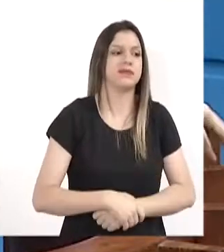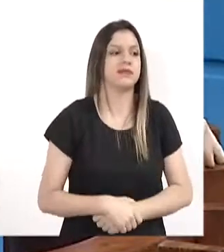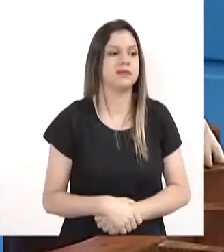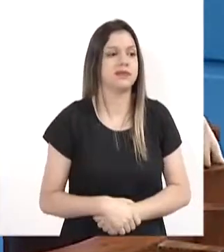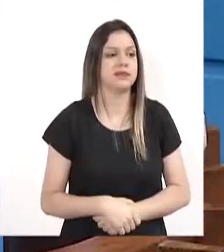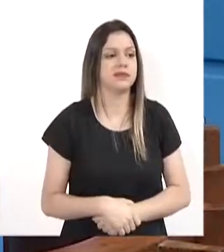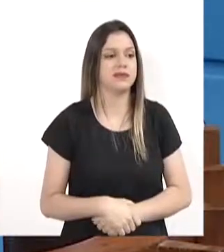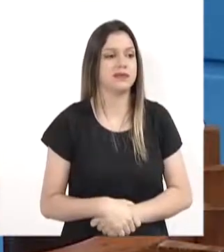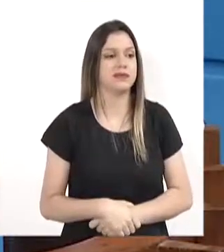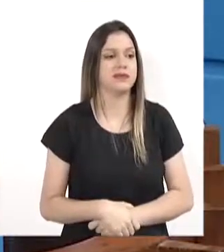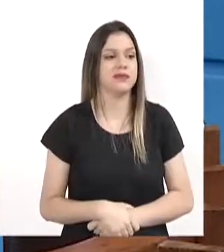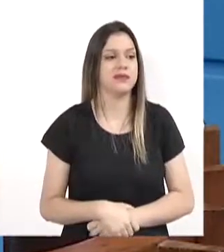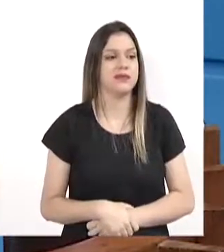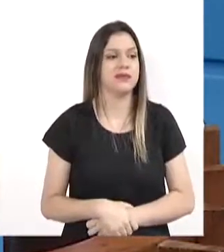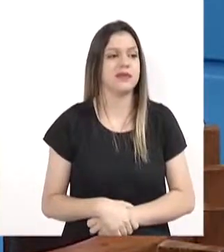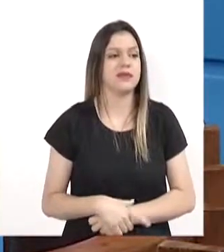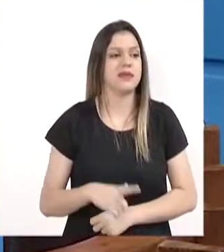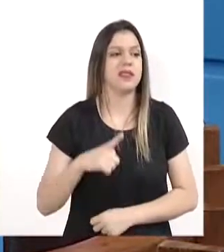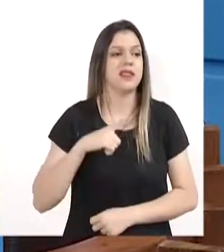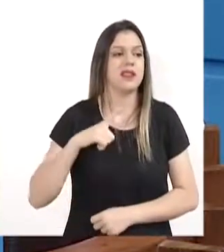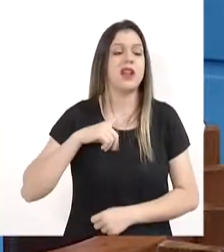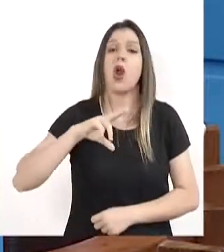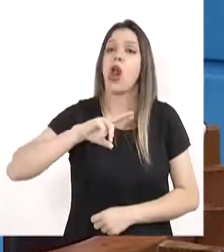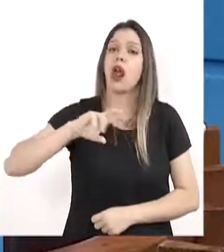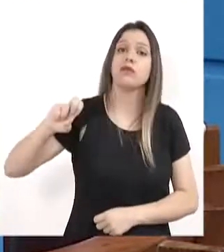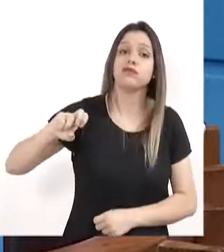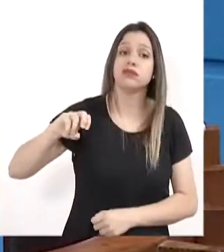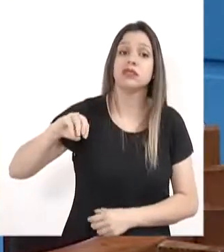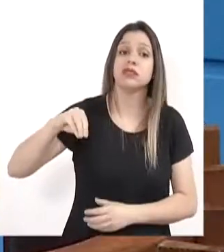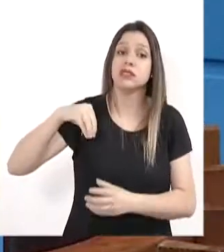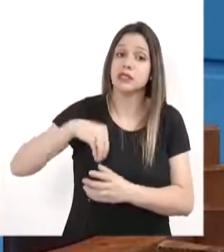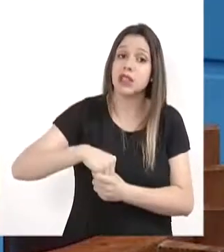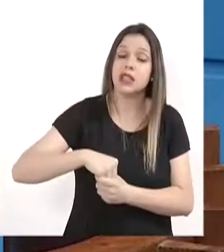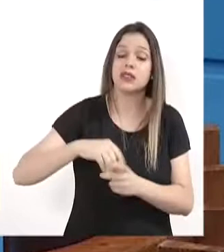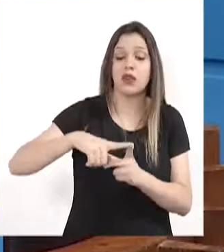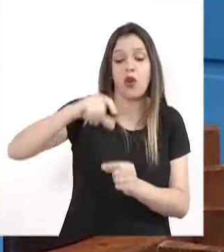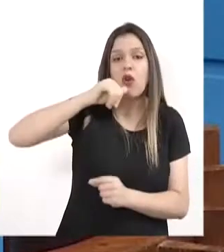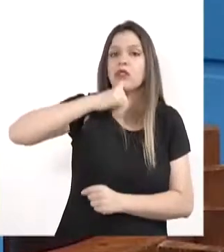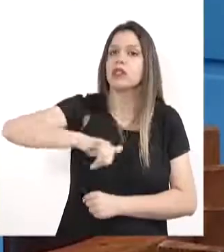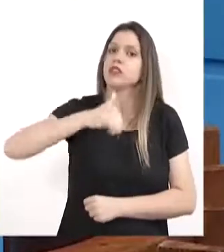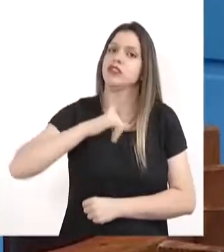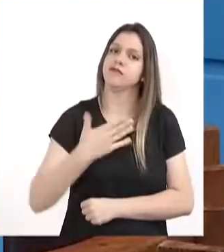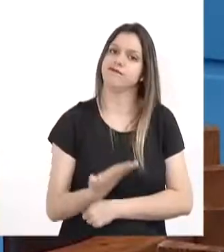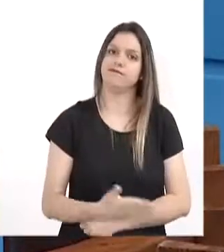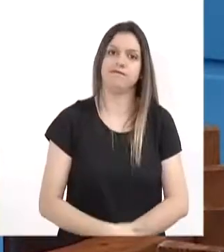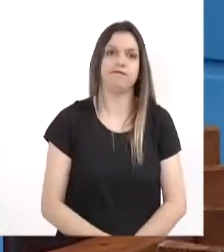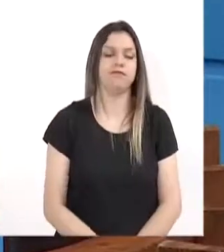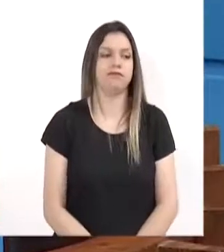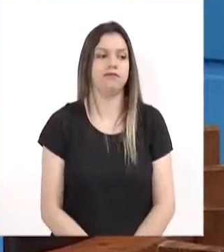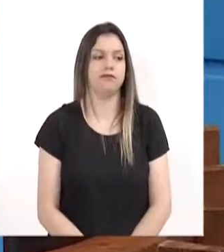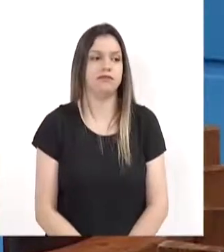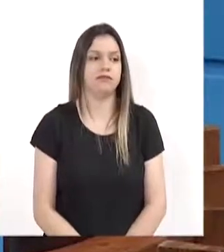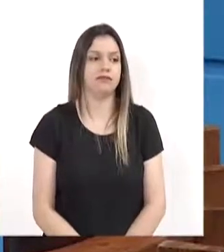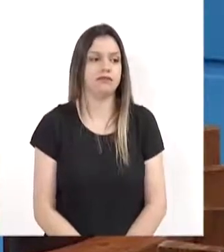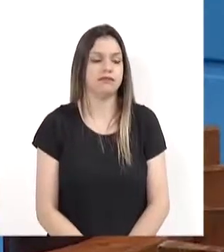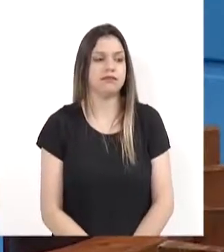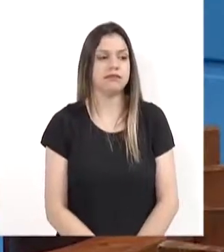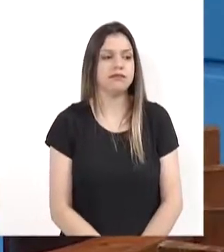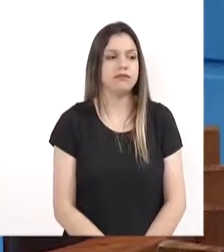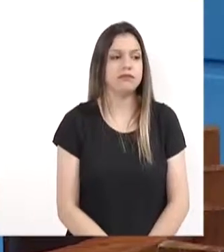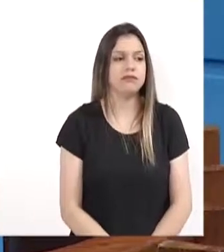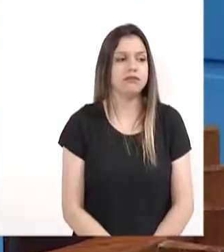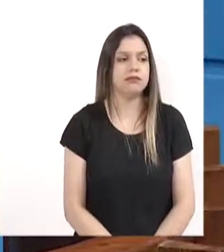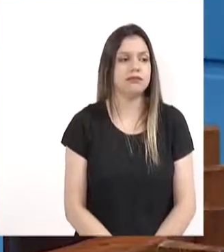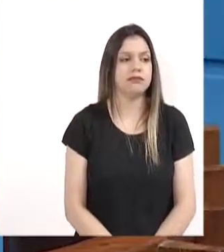da própria conta de energia elétrica. Então, apenas para defender o mérito desse